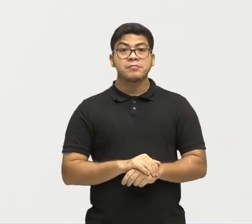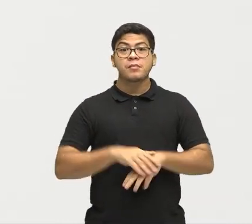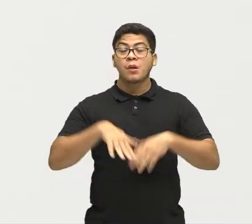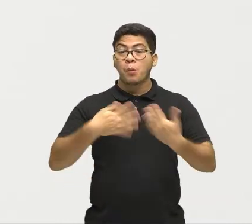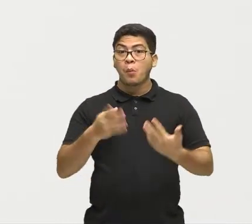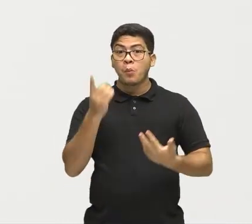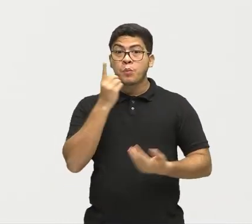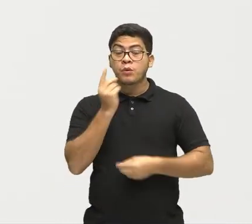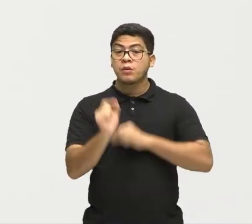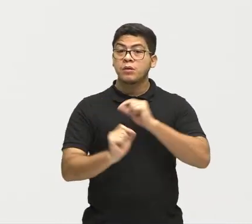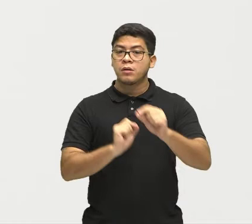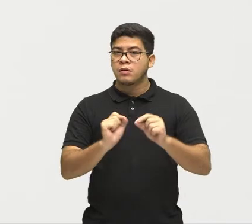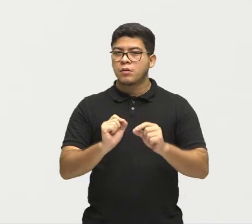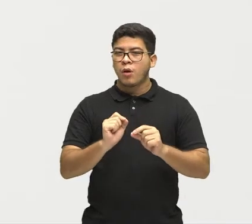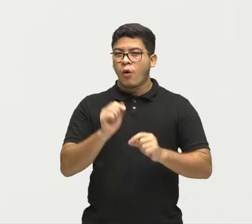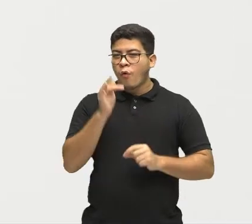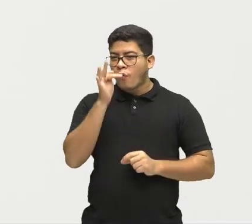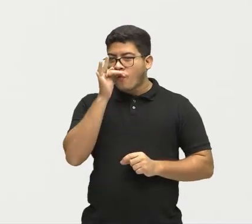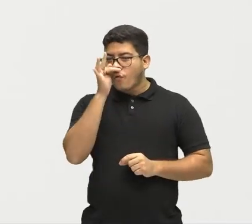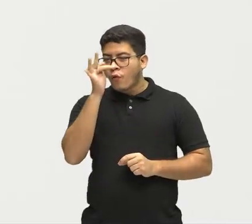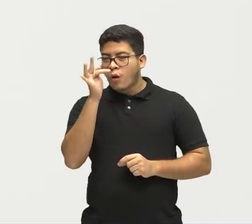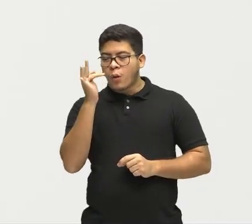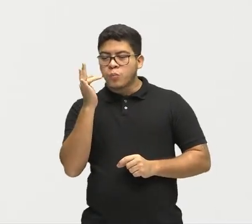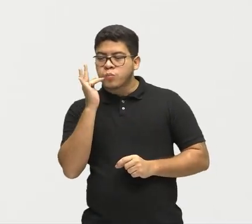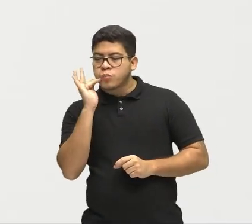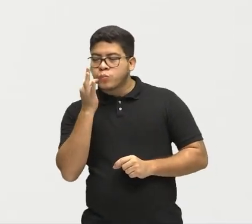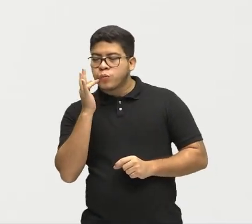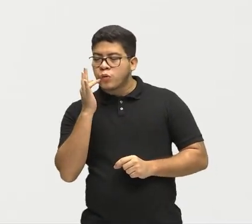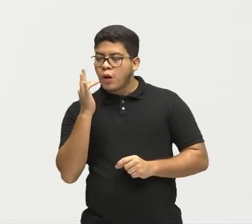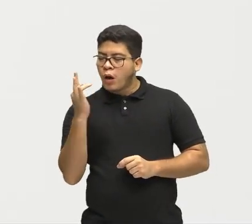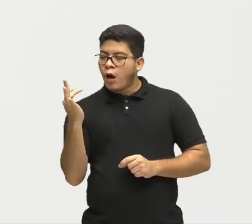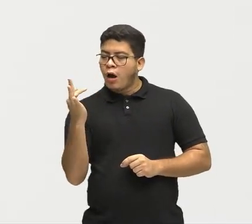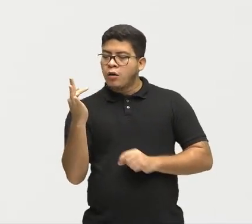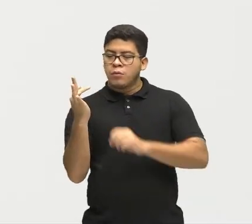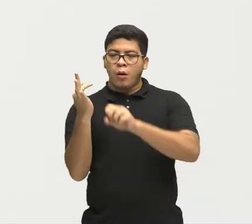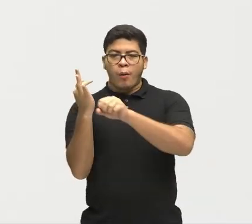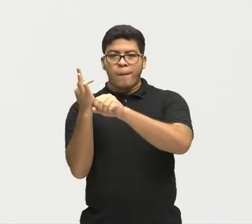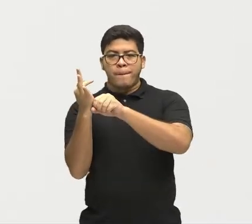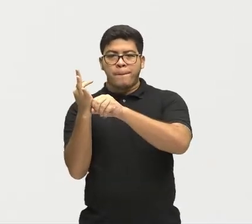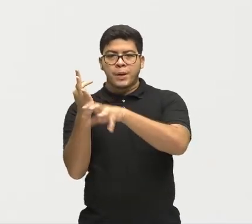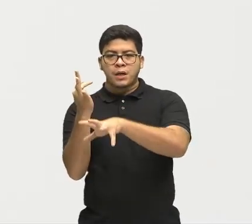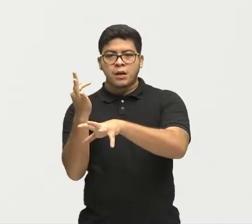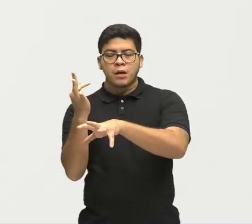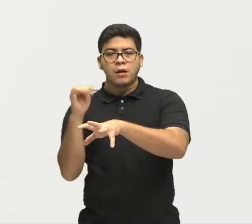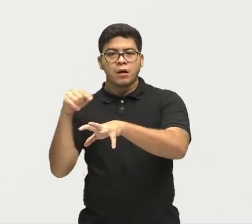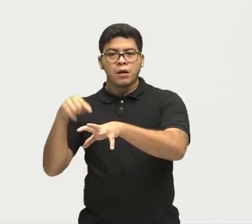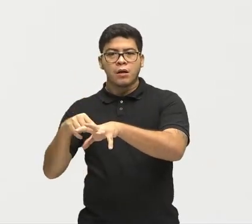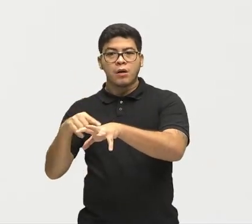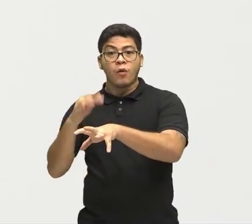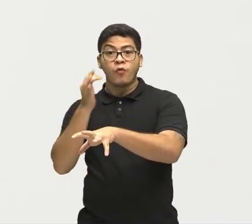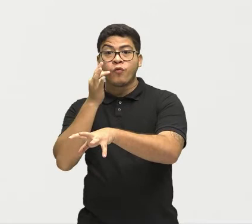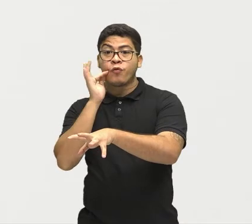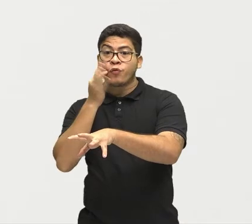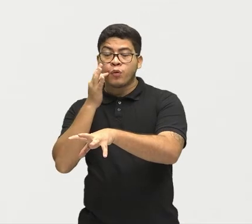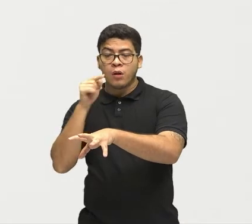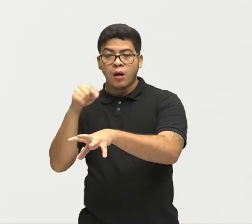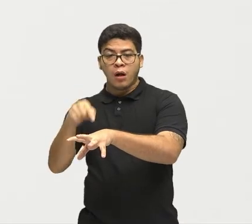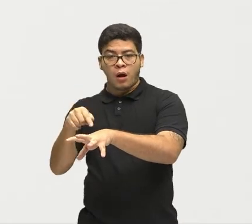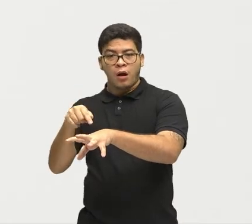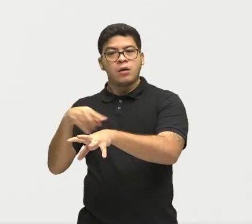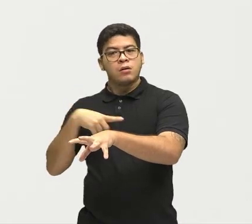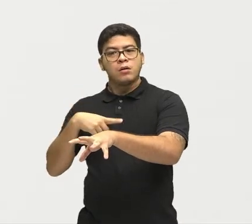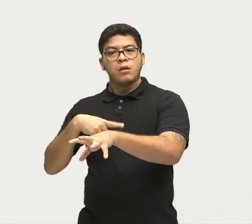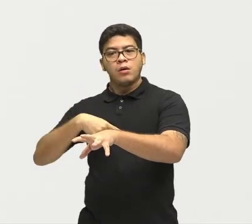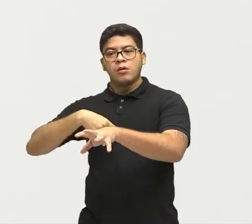planta desprende o fruto, além de liberar um tecido em que você pode fazer a alimentação,